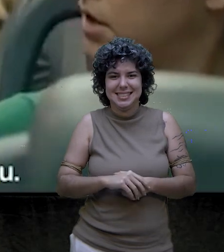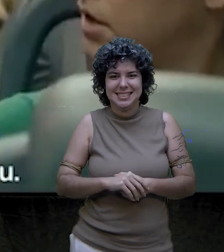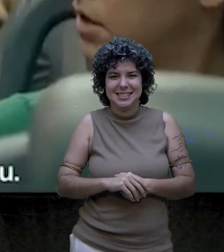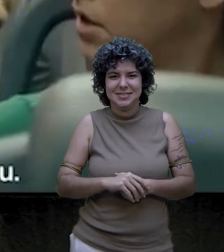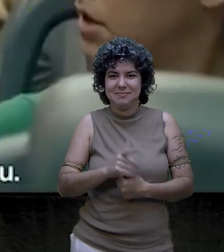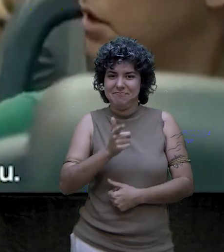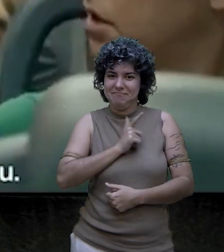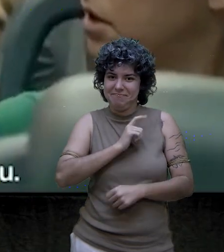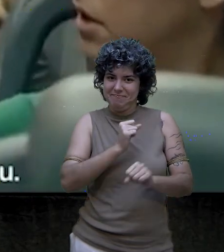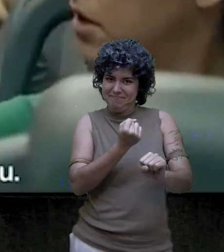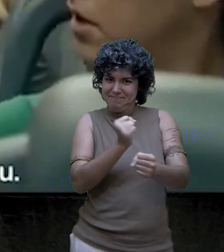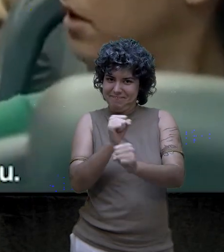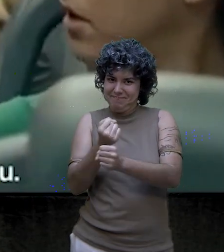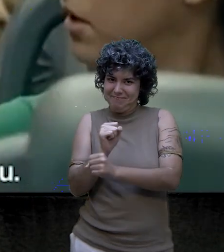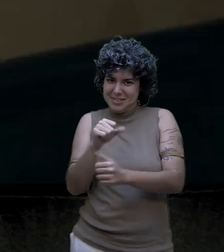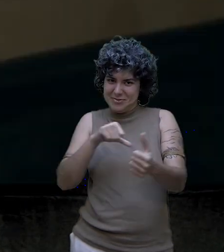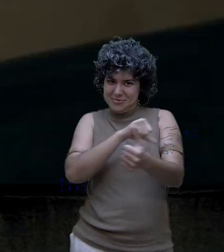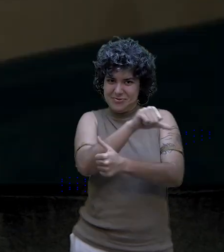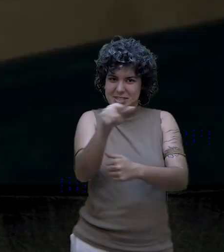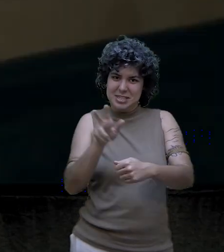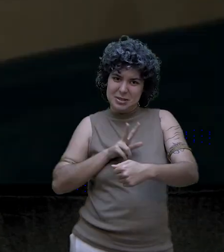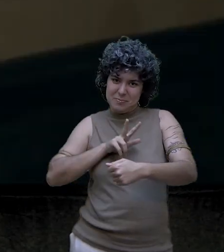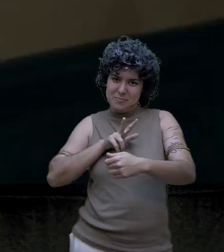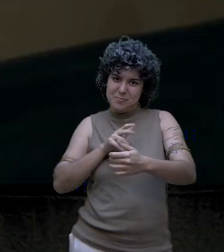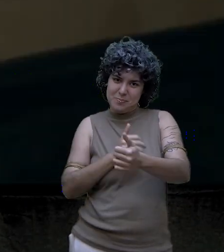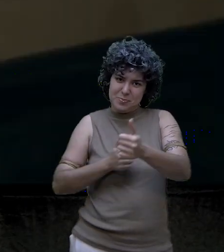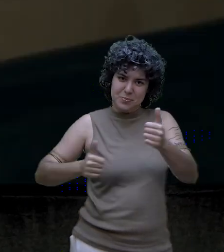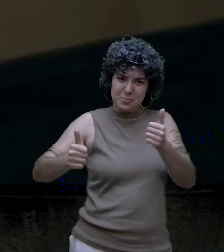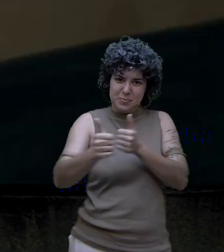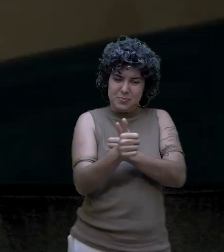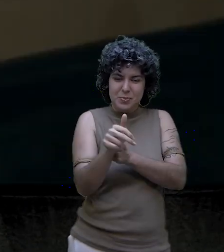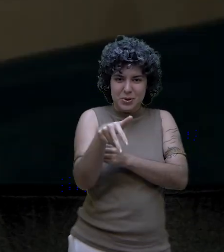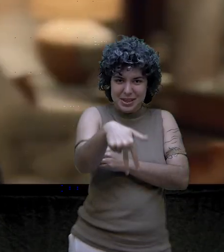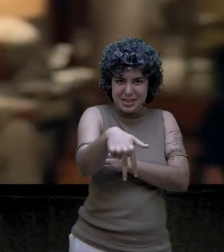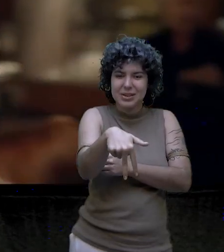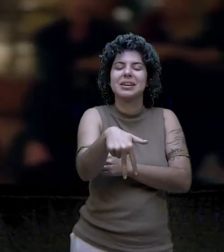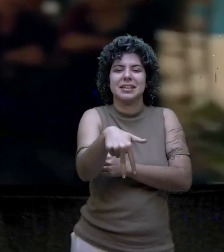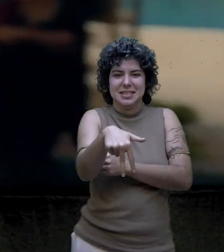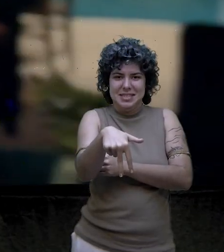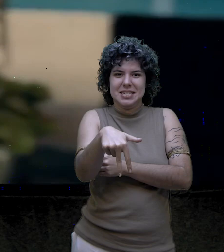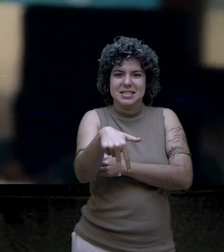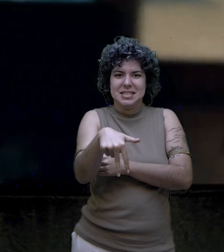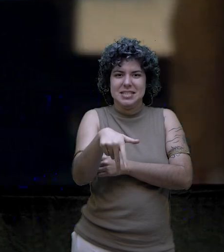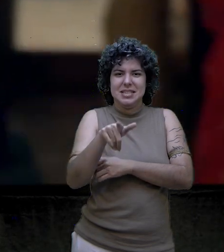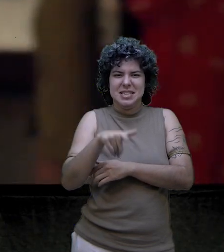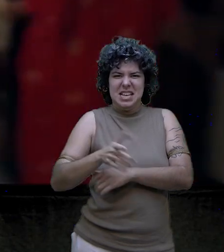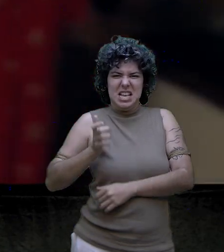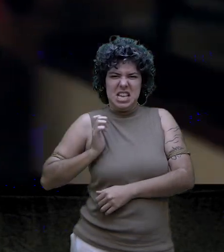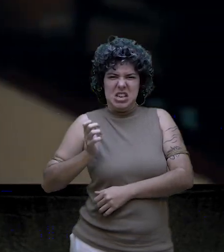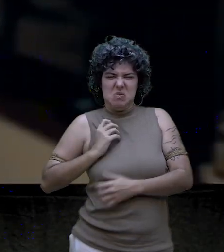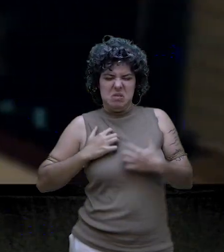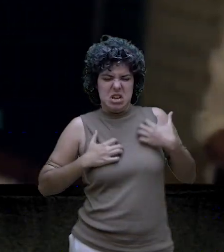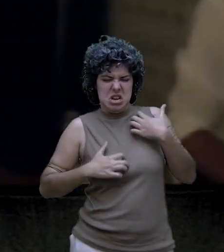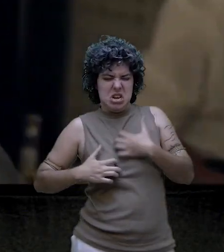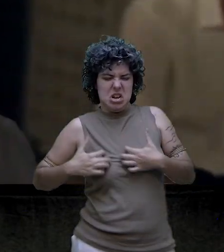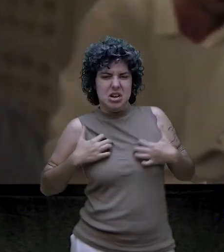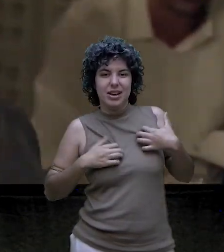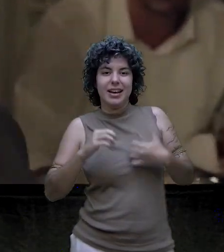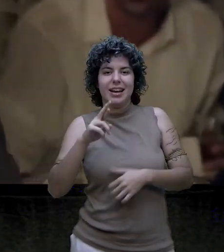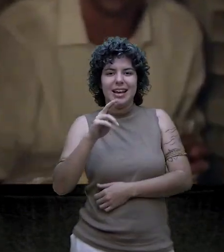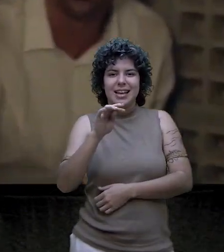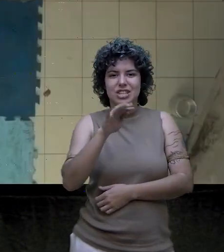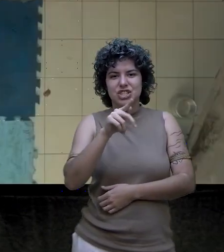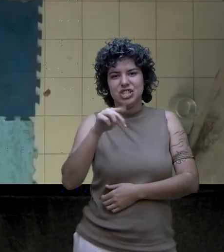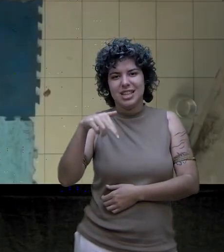Tem empregada virando protagonista, tem burguês ficando bravinho e tem Regina Casé virando símbolo da luta